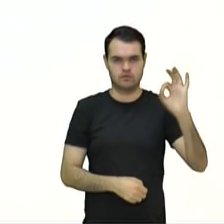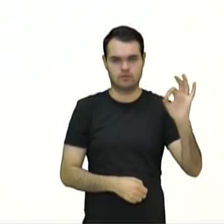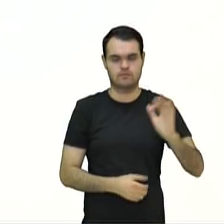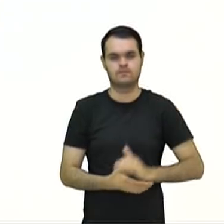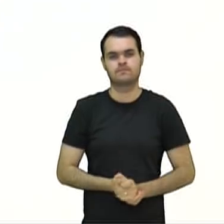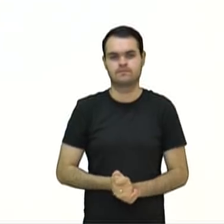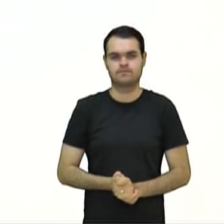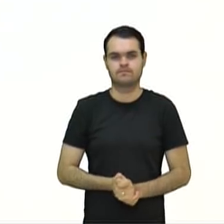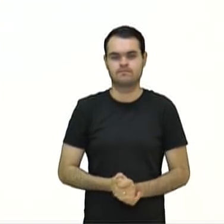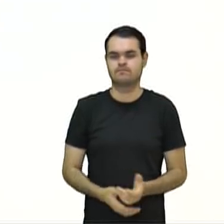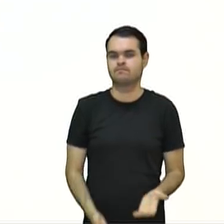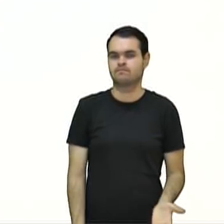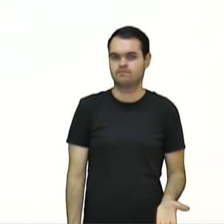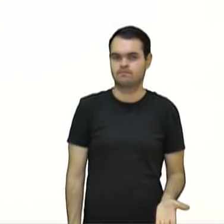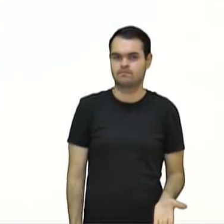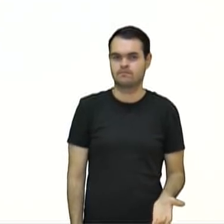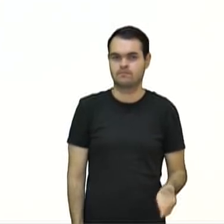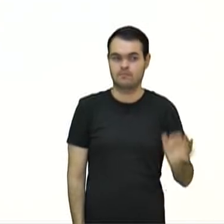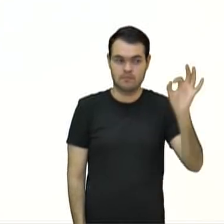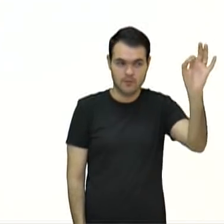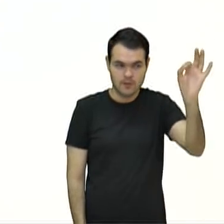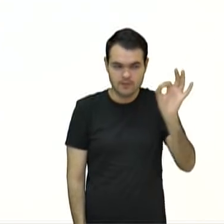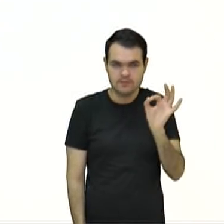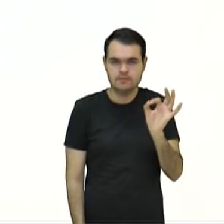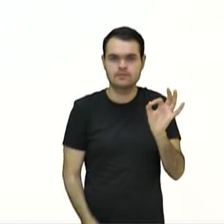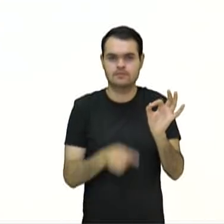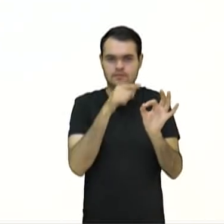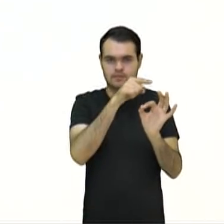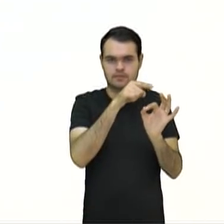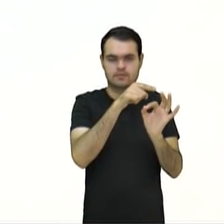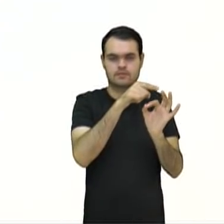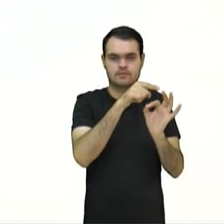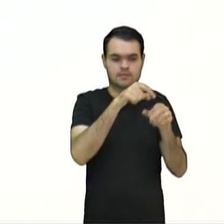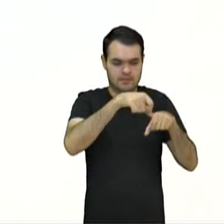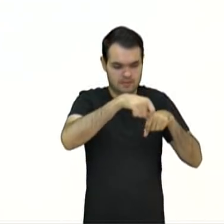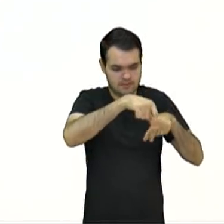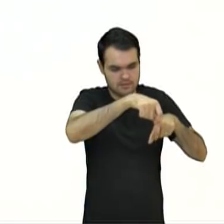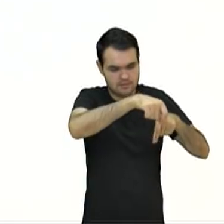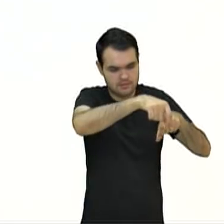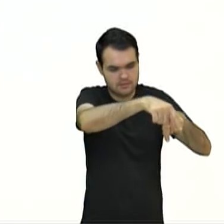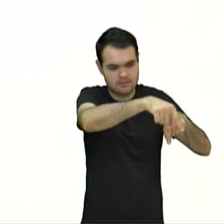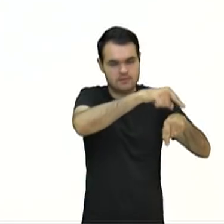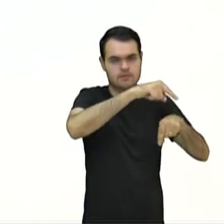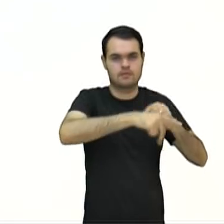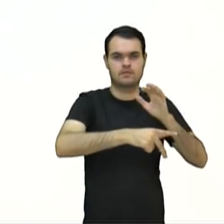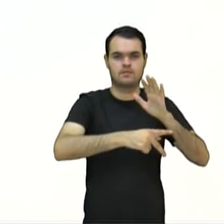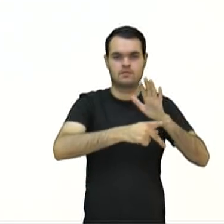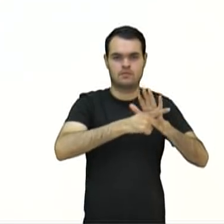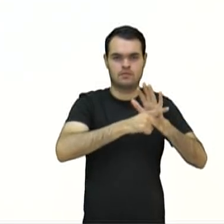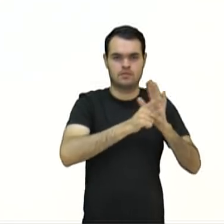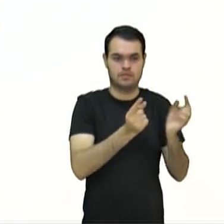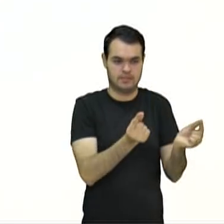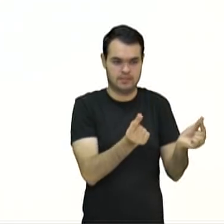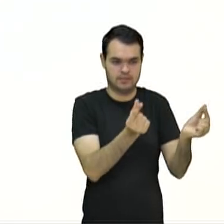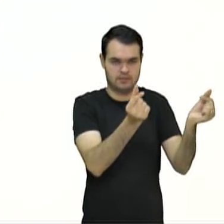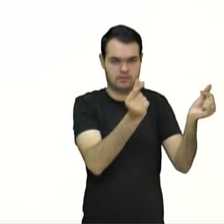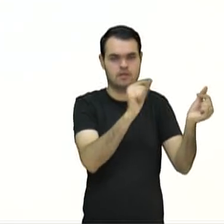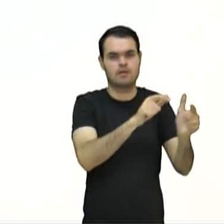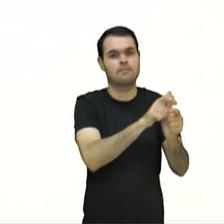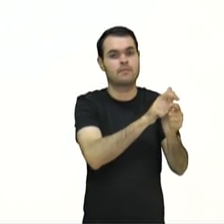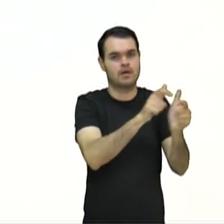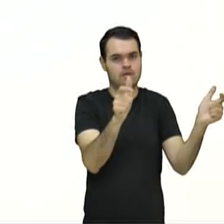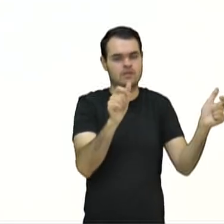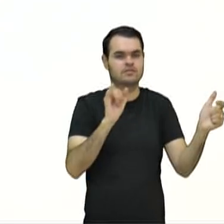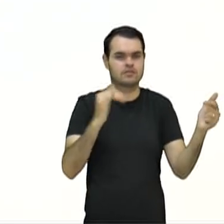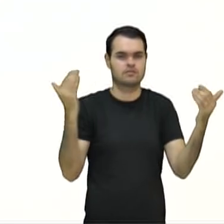Ou seja, a parcela que considera da agricultura na composição das riquezas é muito maior